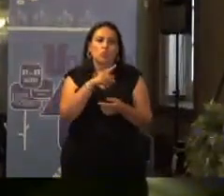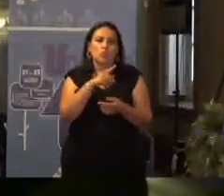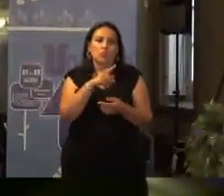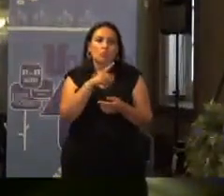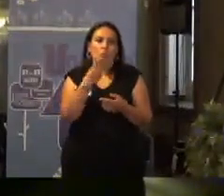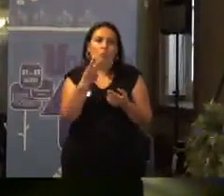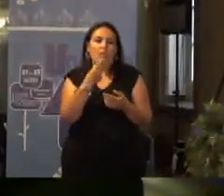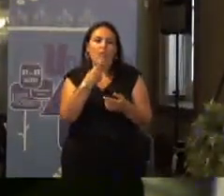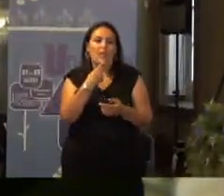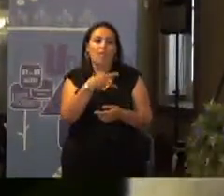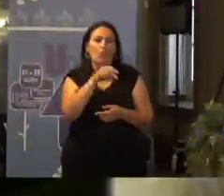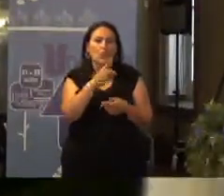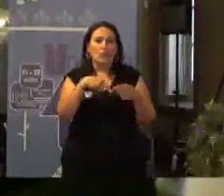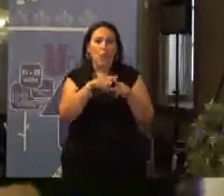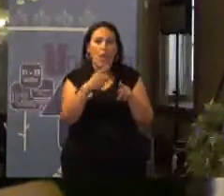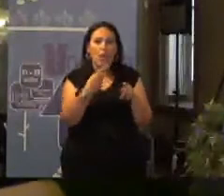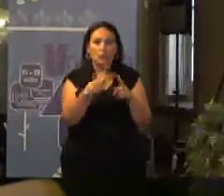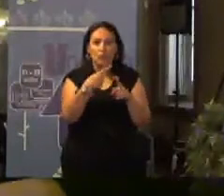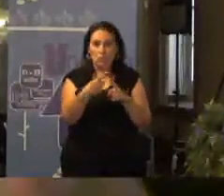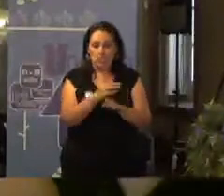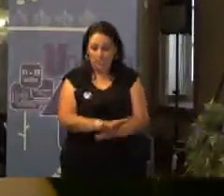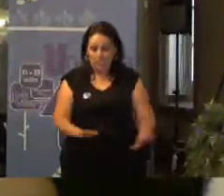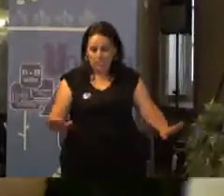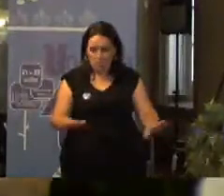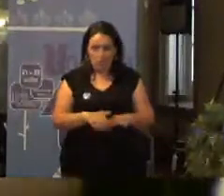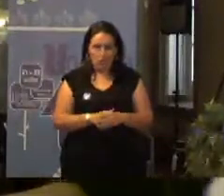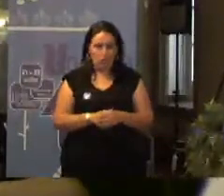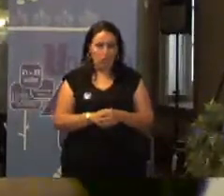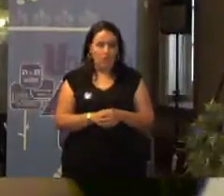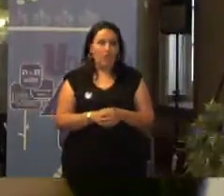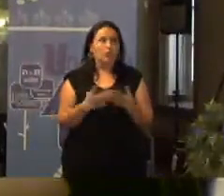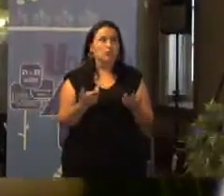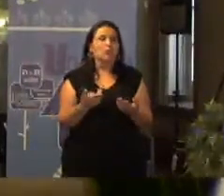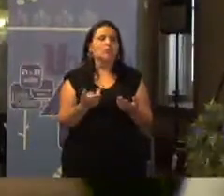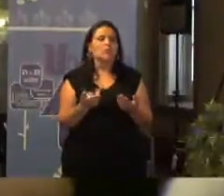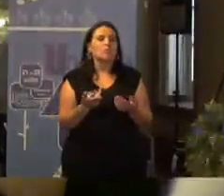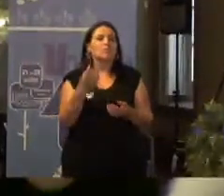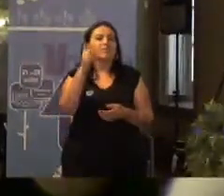papel. E essa tem sido a perspectiva dos partidos